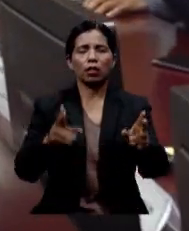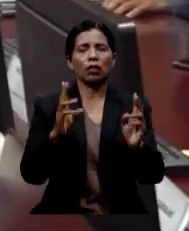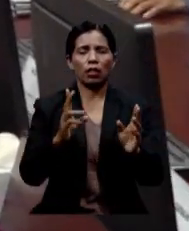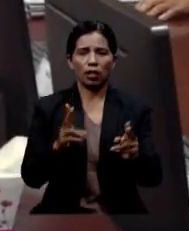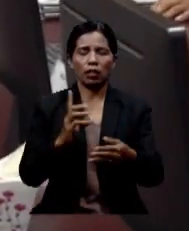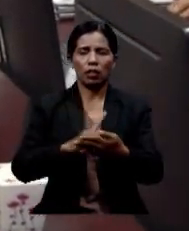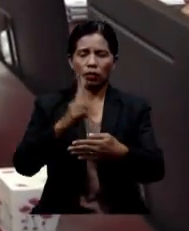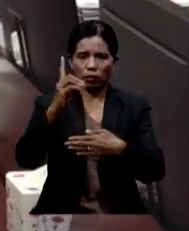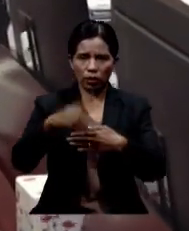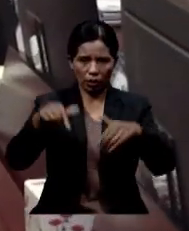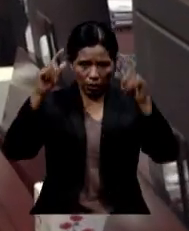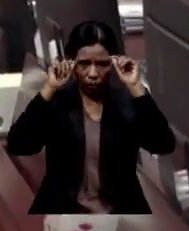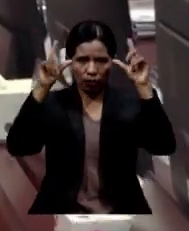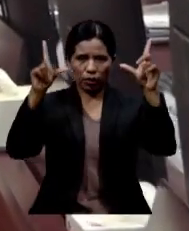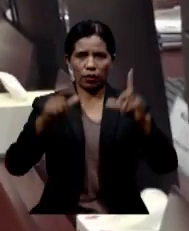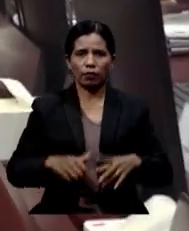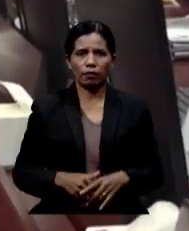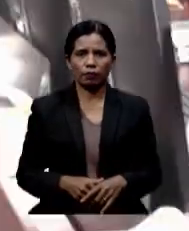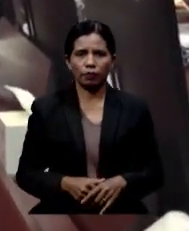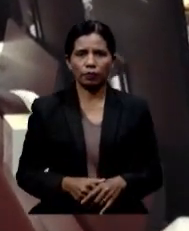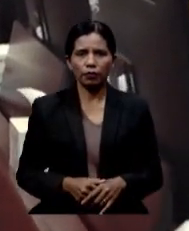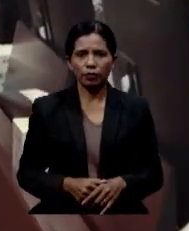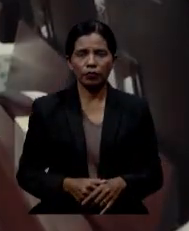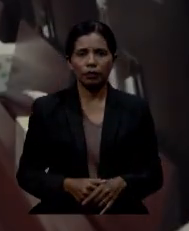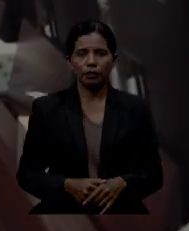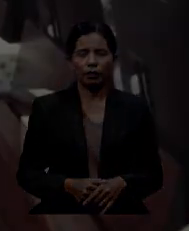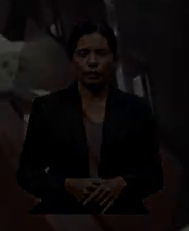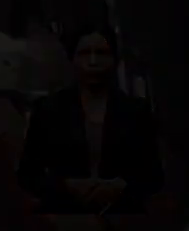desenvolvimento e a Timor-Leste. Agostinho da Costa, Celina Lopes, Tiemen.